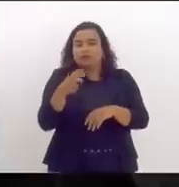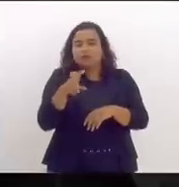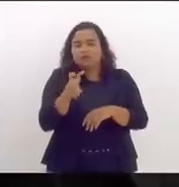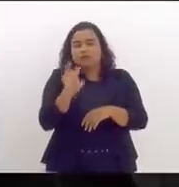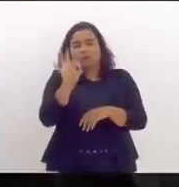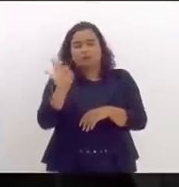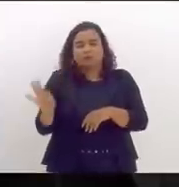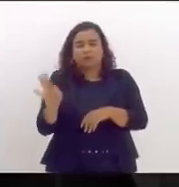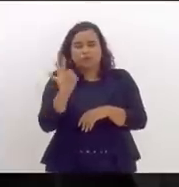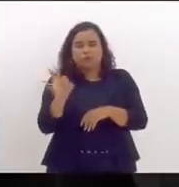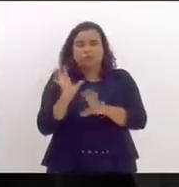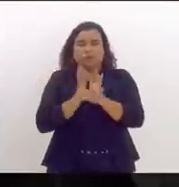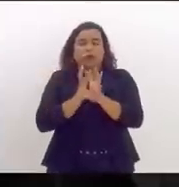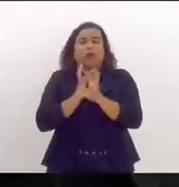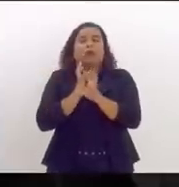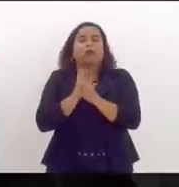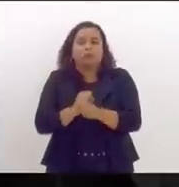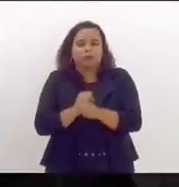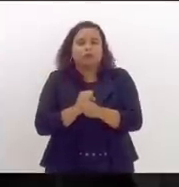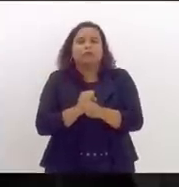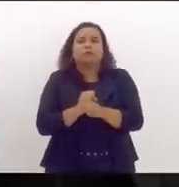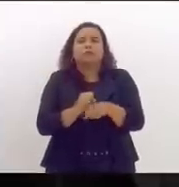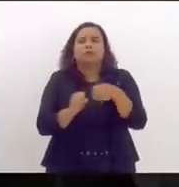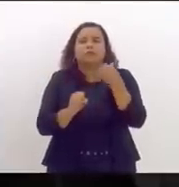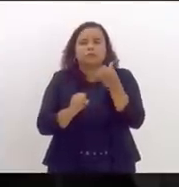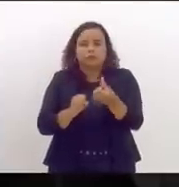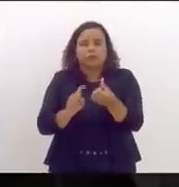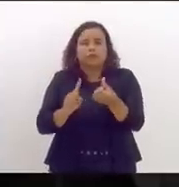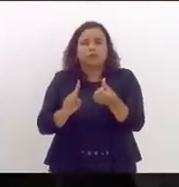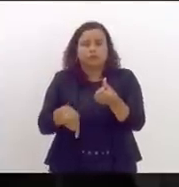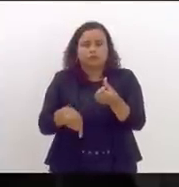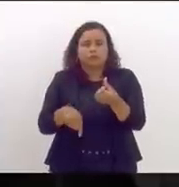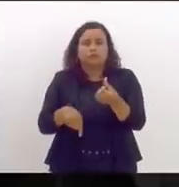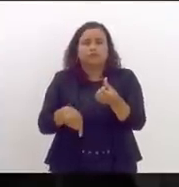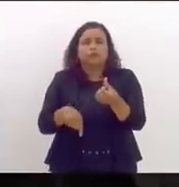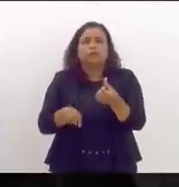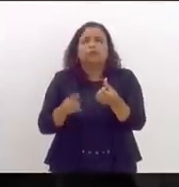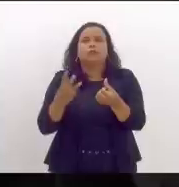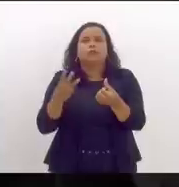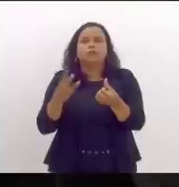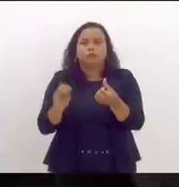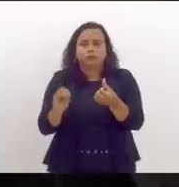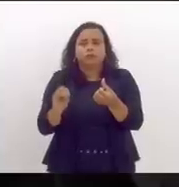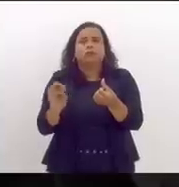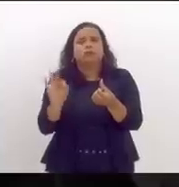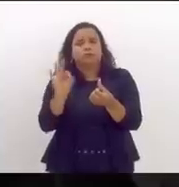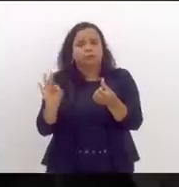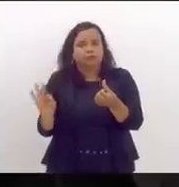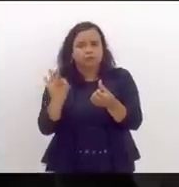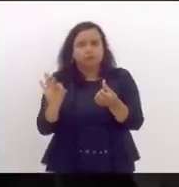6,525%. arredondando 6 e meio por cento